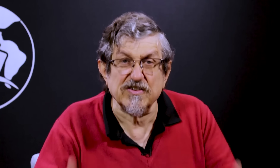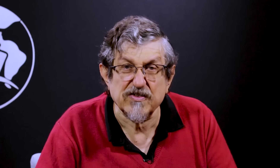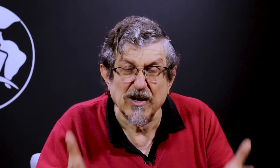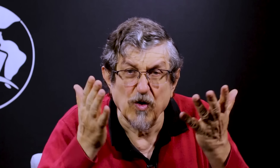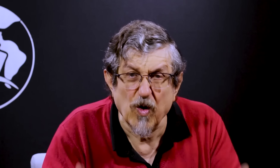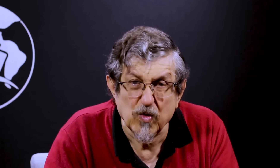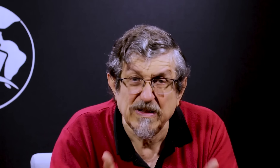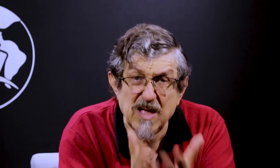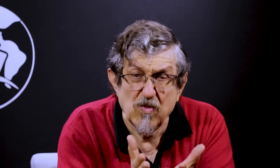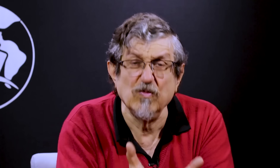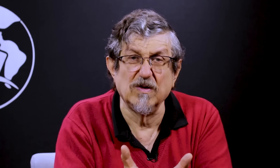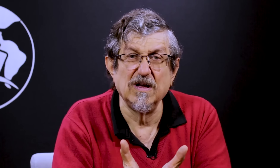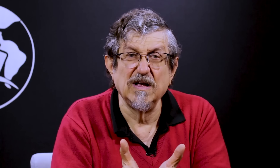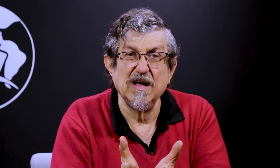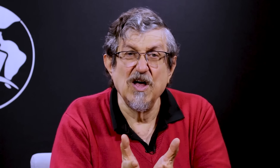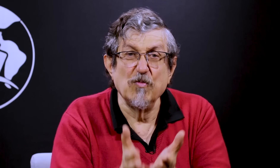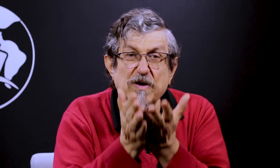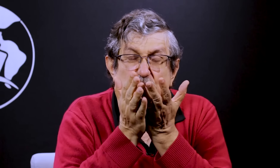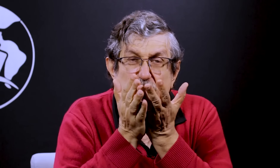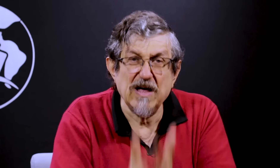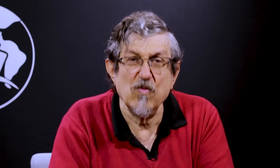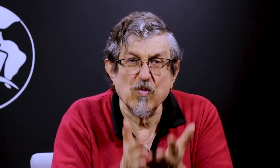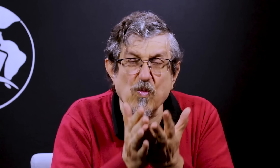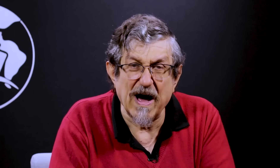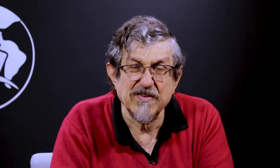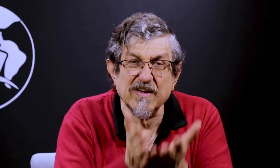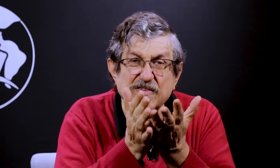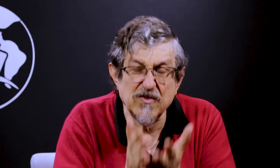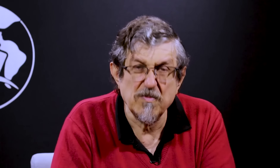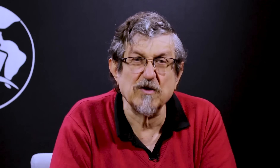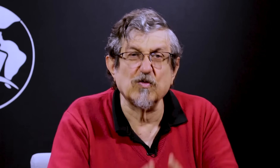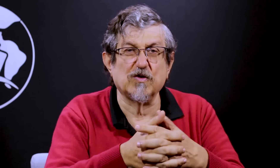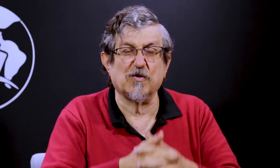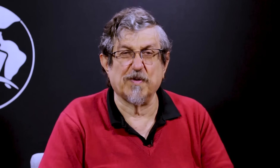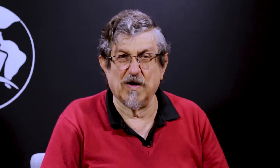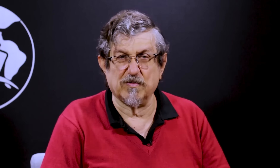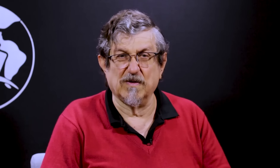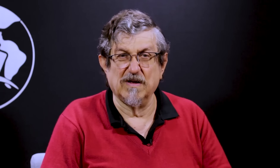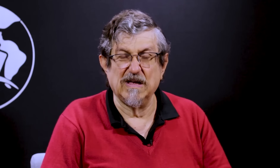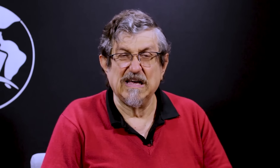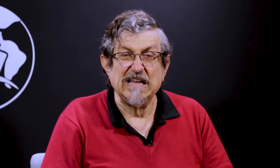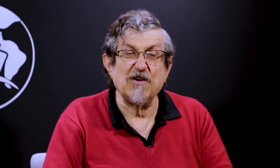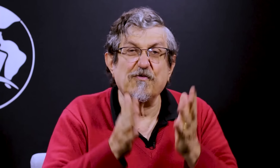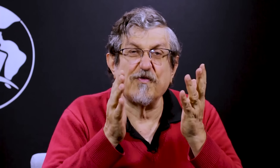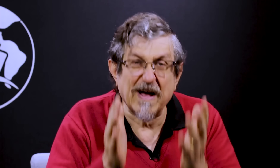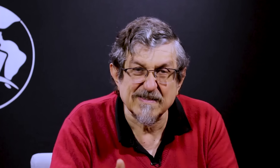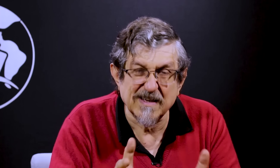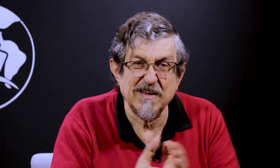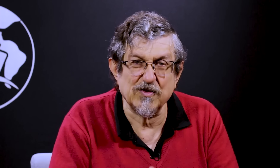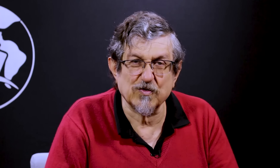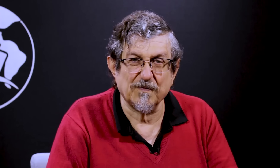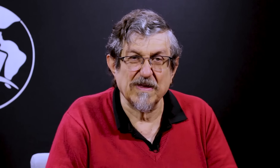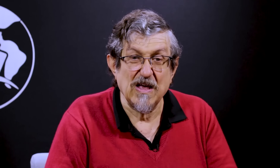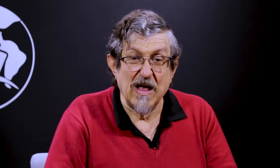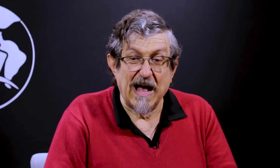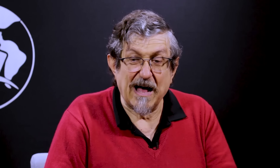Deixa de ser louco não por isso não guarde ressentimento contra o próximo não faça